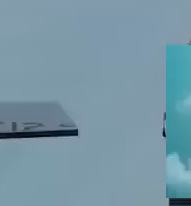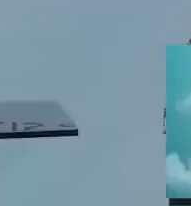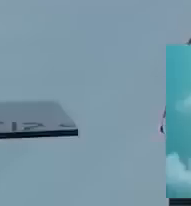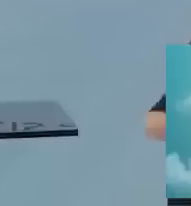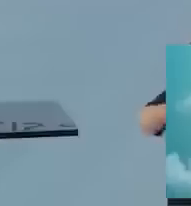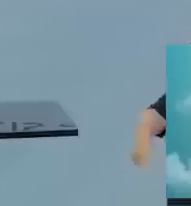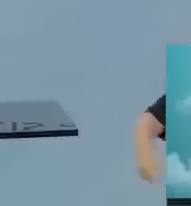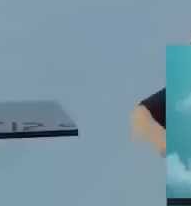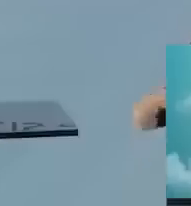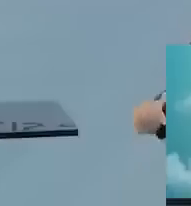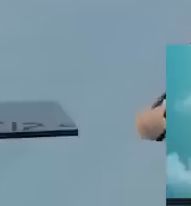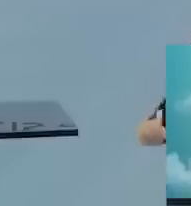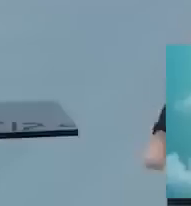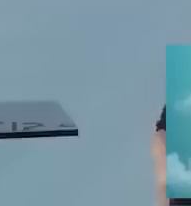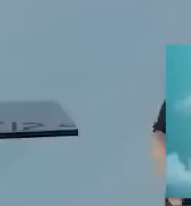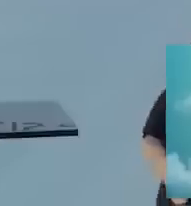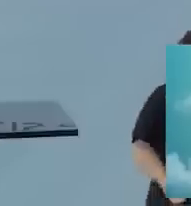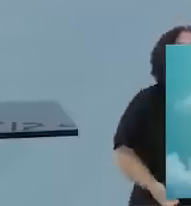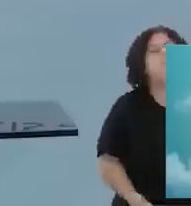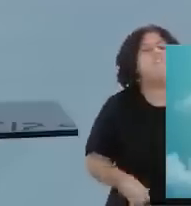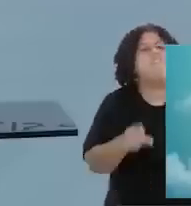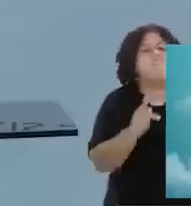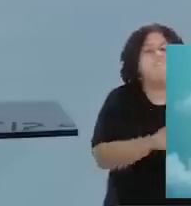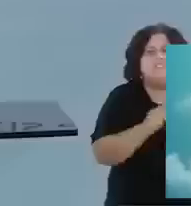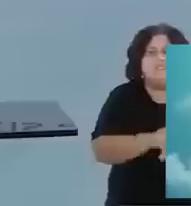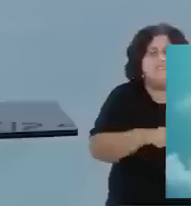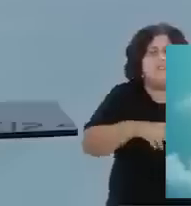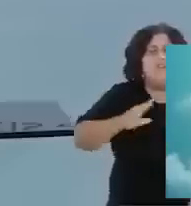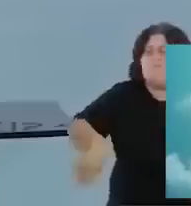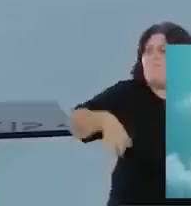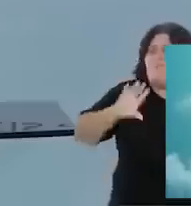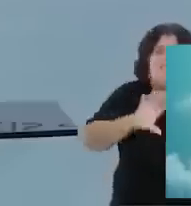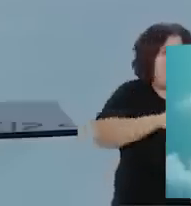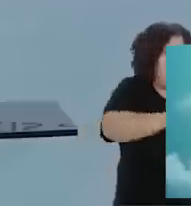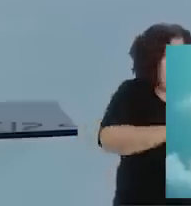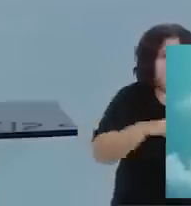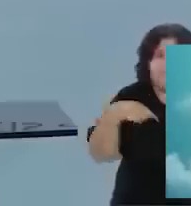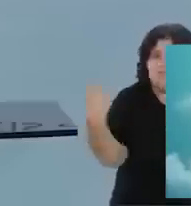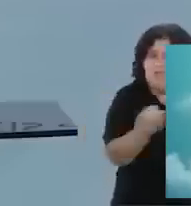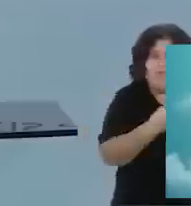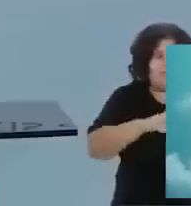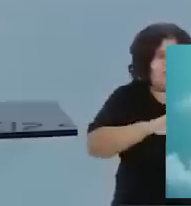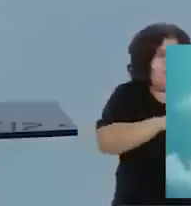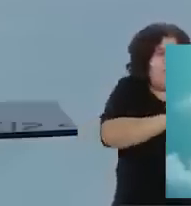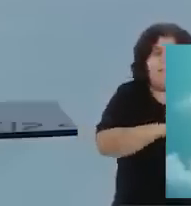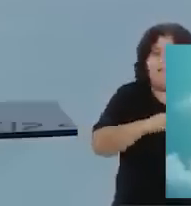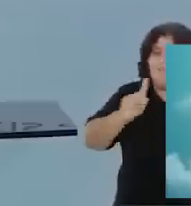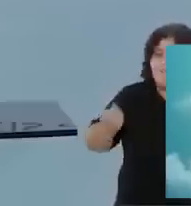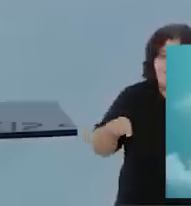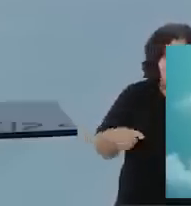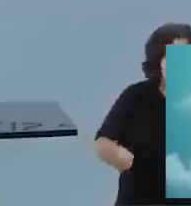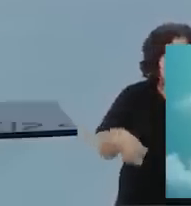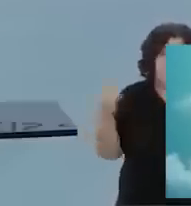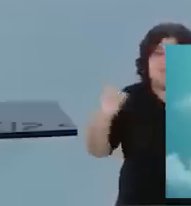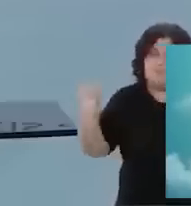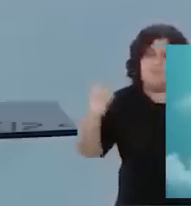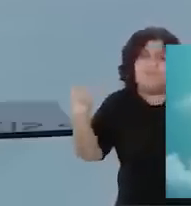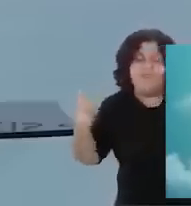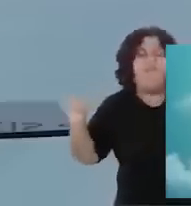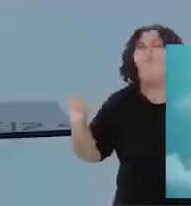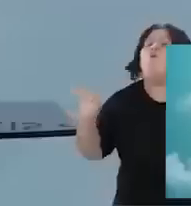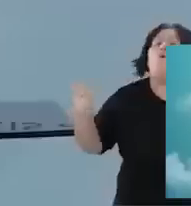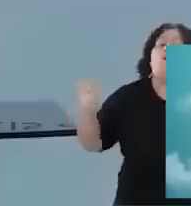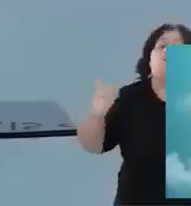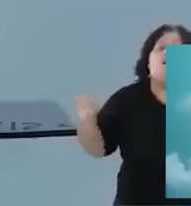Amar os irmãos que estão enfrentando esse drama na Ucrânia, amar os irmãos que precisam plantar e colher no sertão